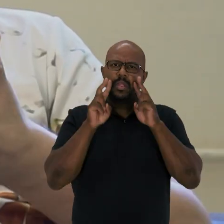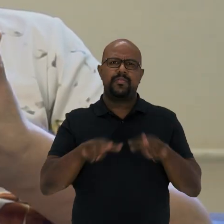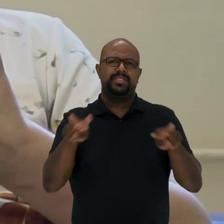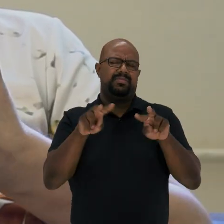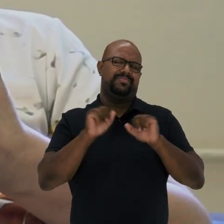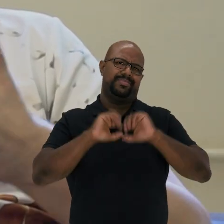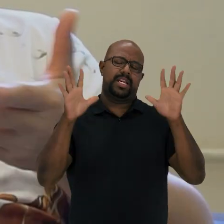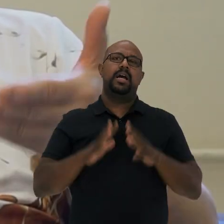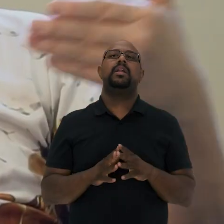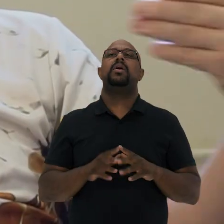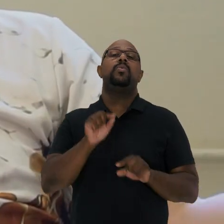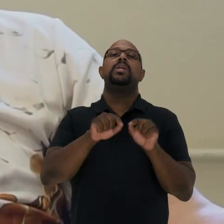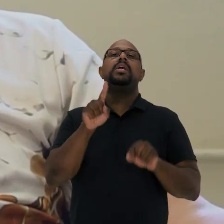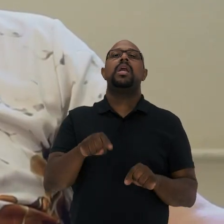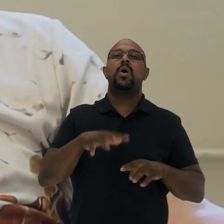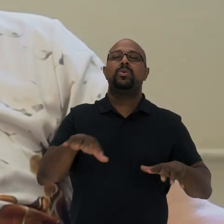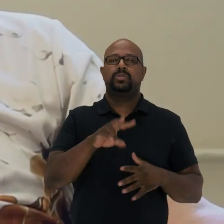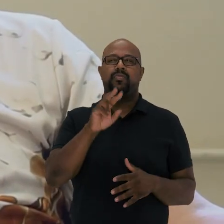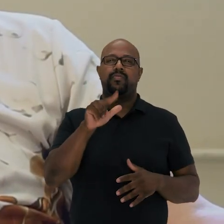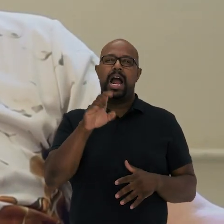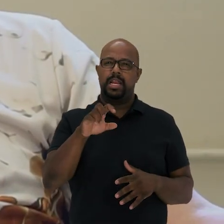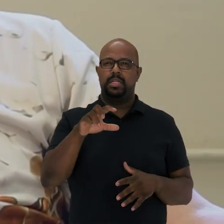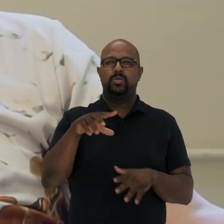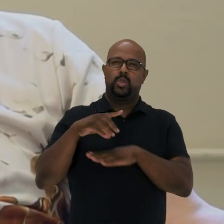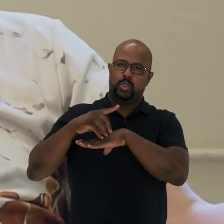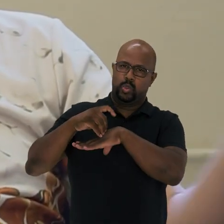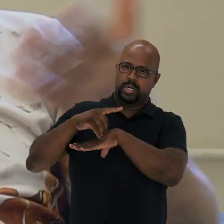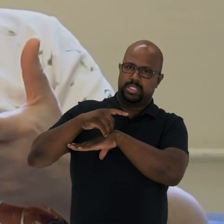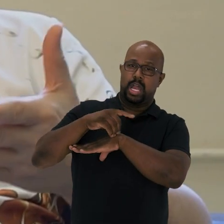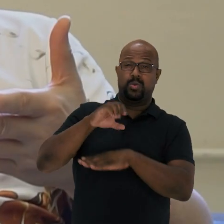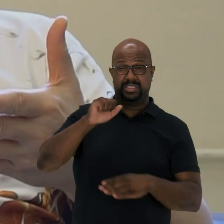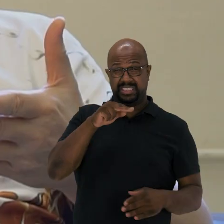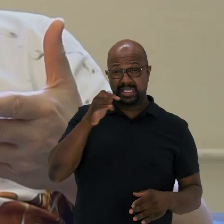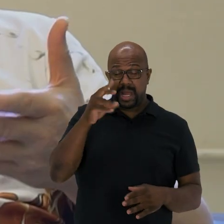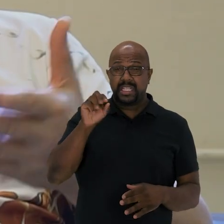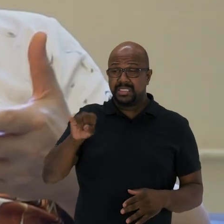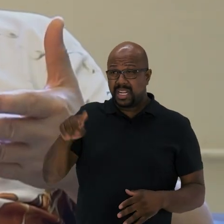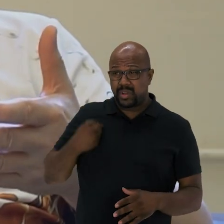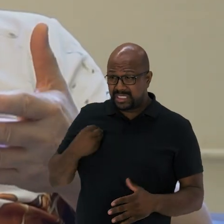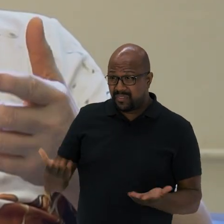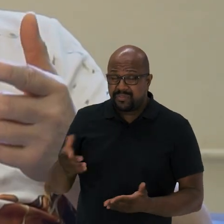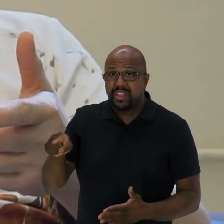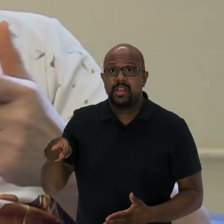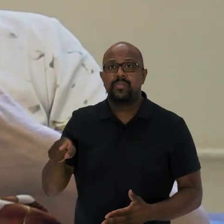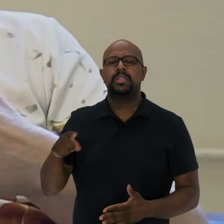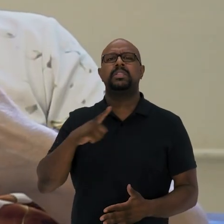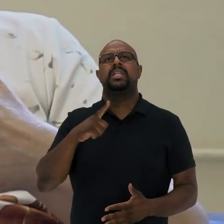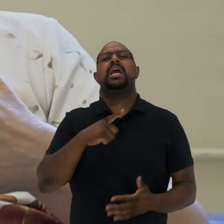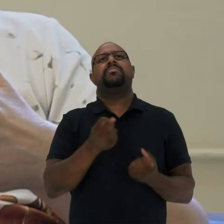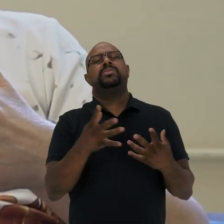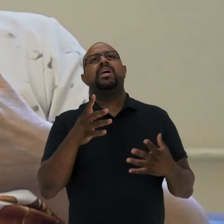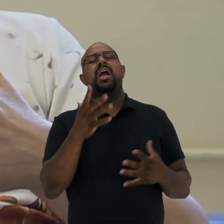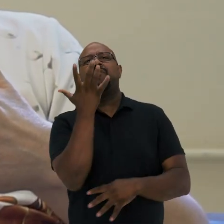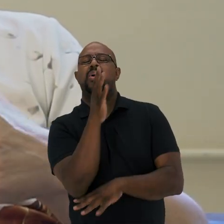tinha uma visão muito clara, o que é hoje o Vale dos Dinossauros em Santa Maria. Se fosse pelo Valtteri ele fosse visto, nós teríamos pelas